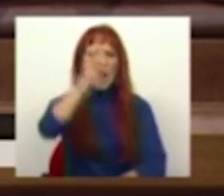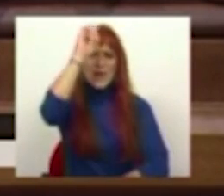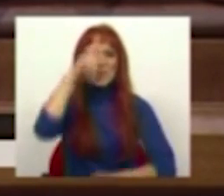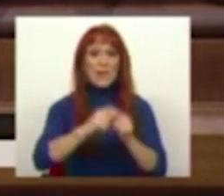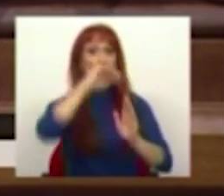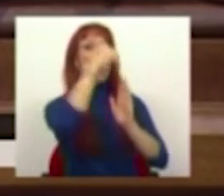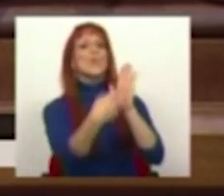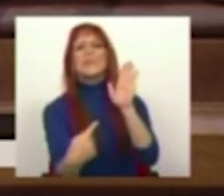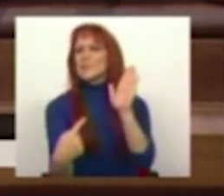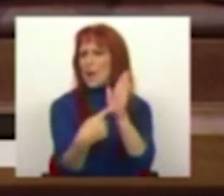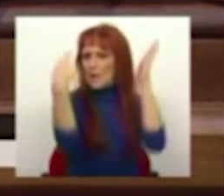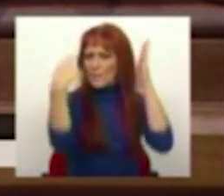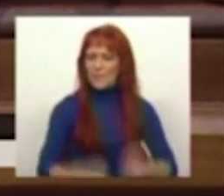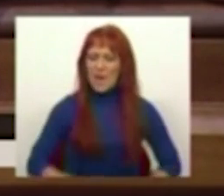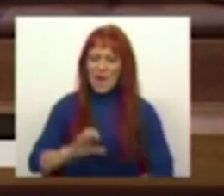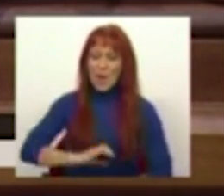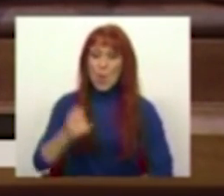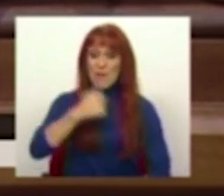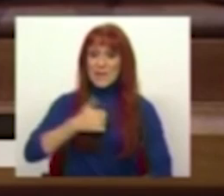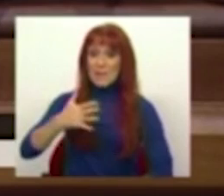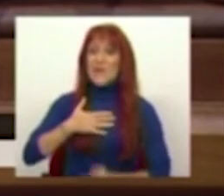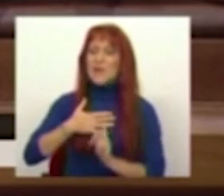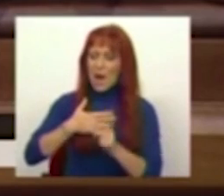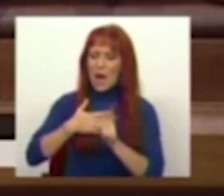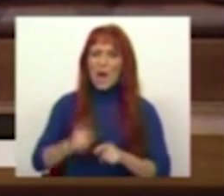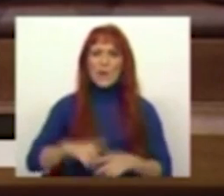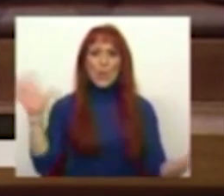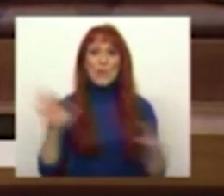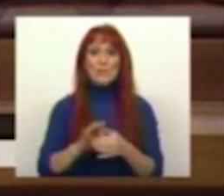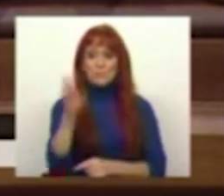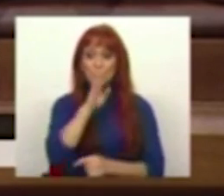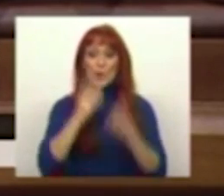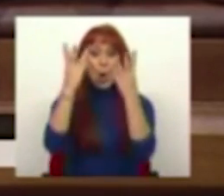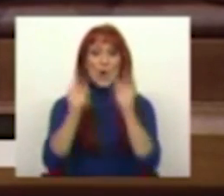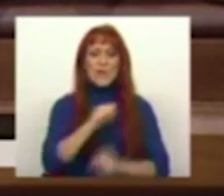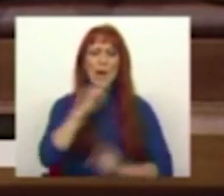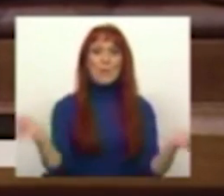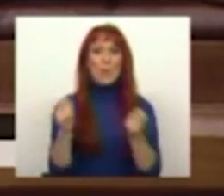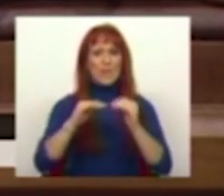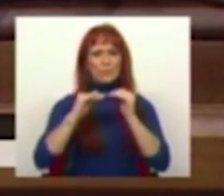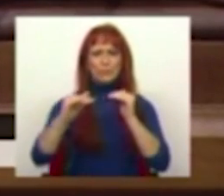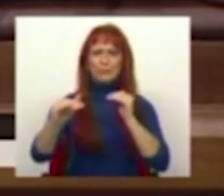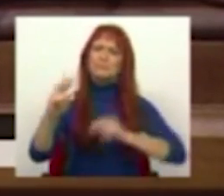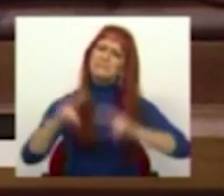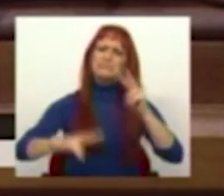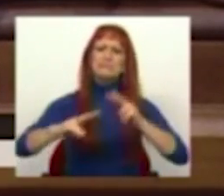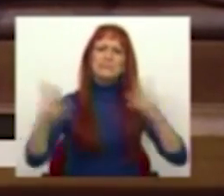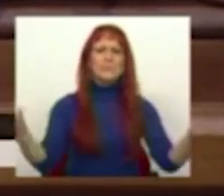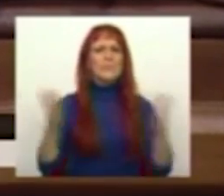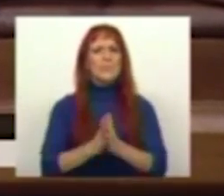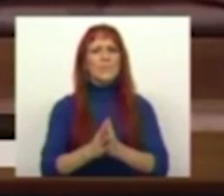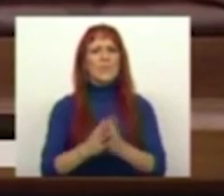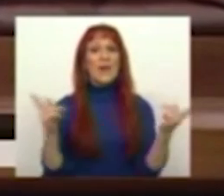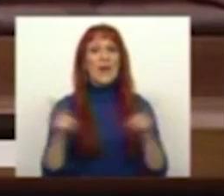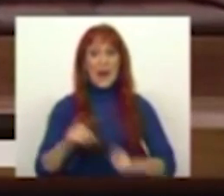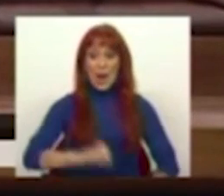a Constituição. A confiança das empresas numa gestão orçamental que promove a estabilidade financeira.